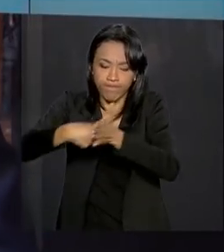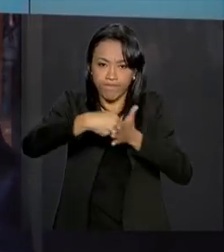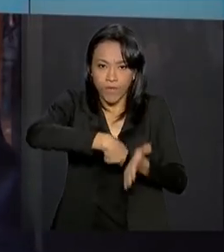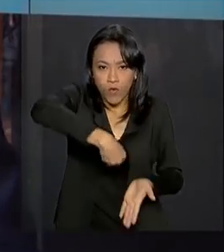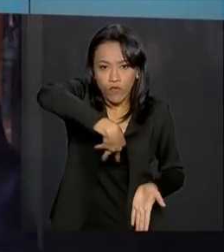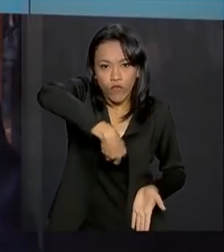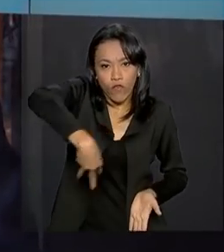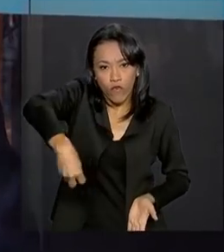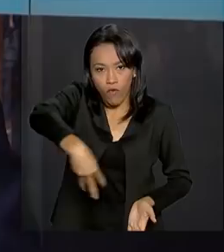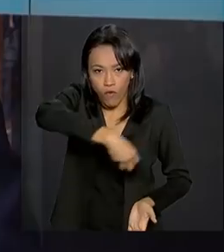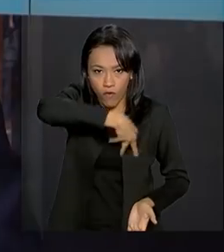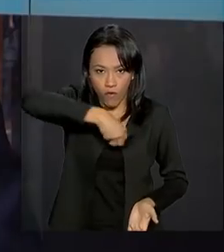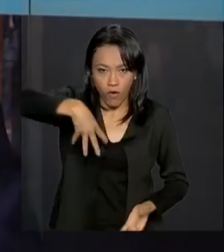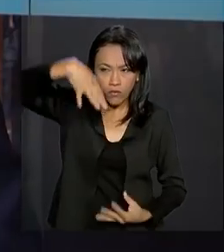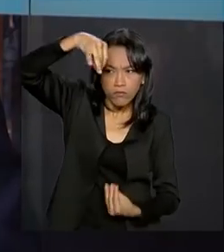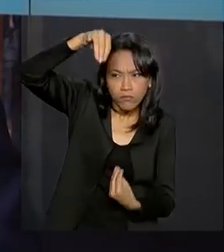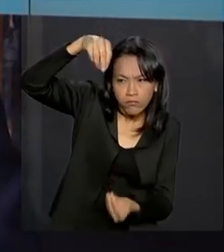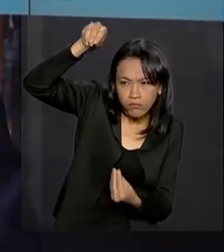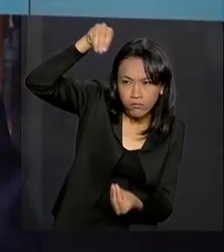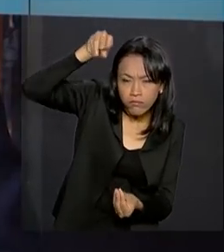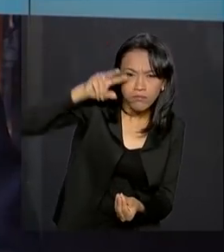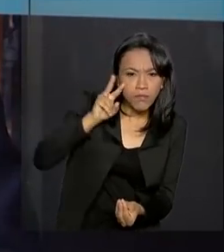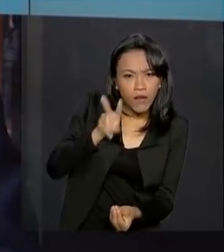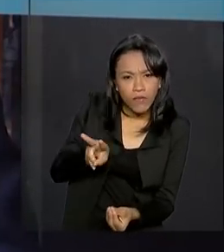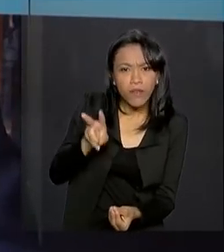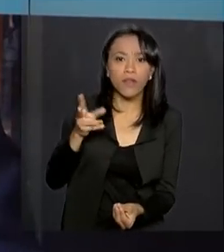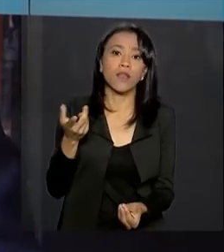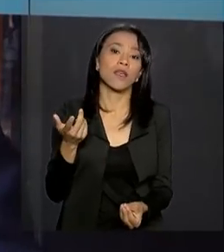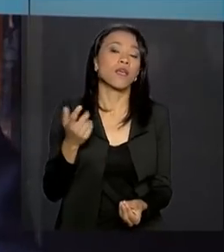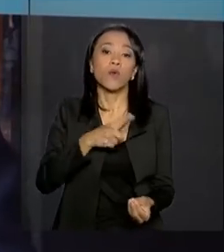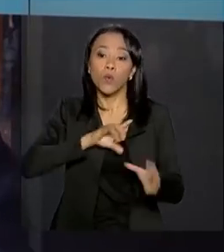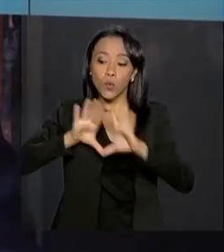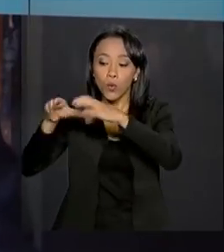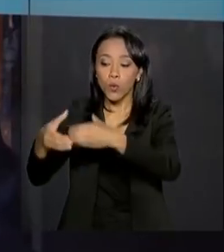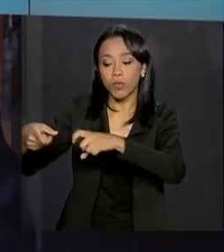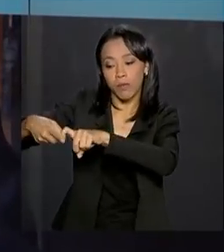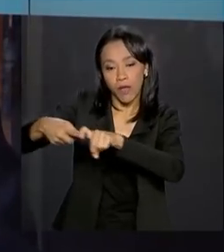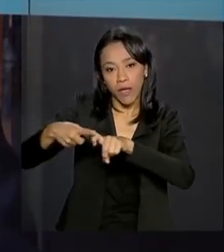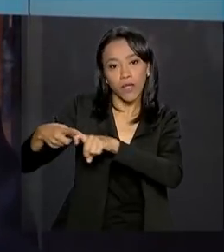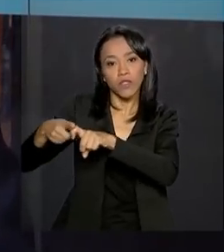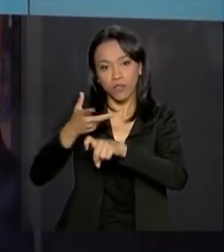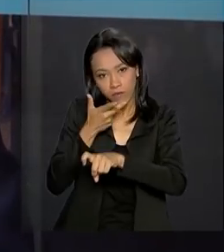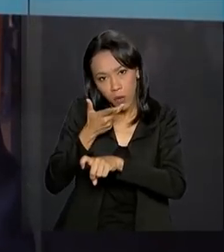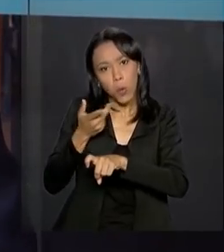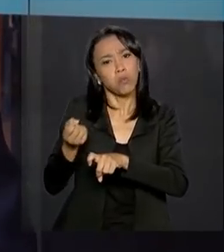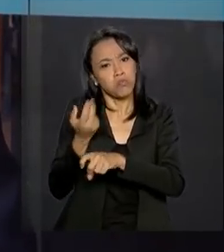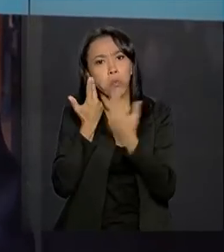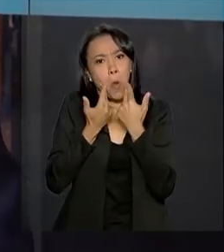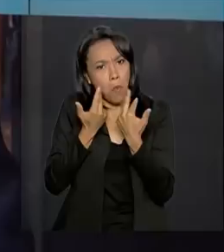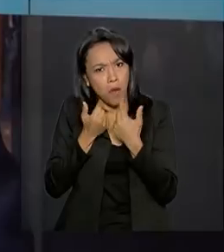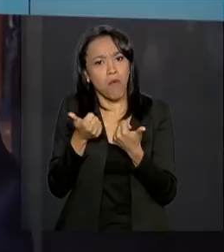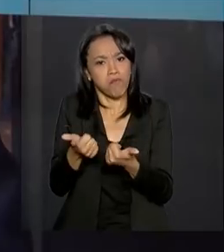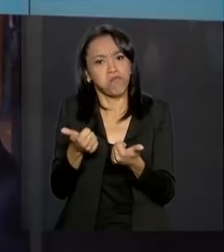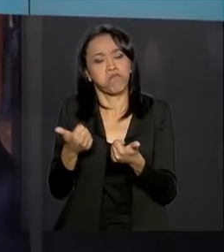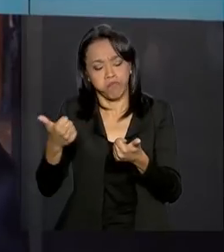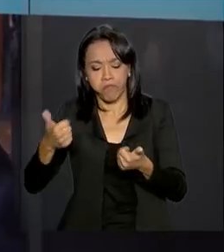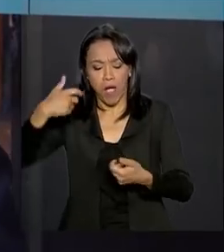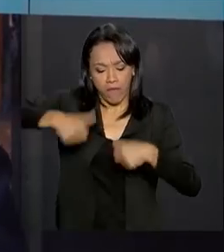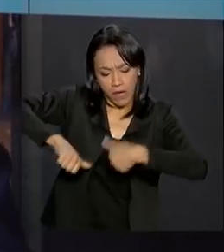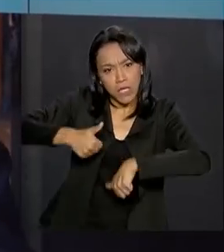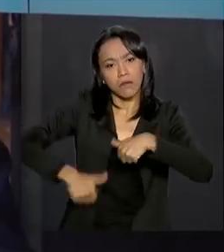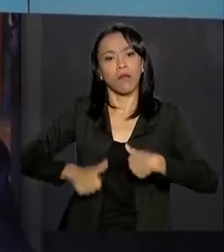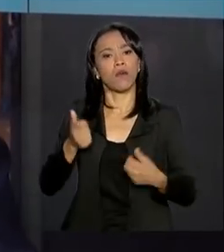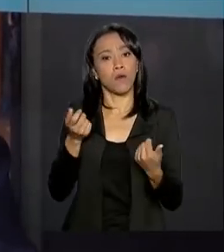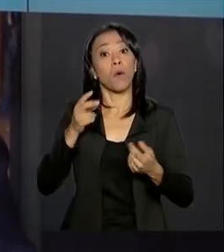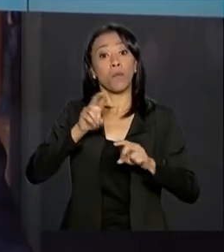imagens, que, segundo a equipe multidisciplinar que cuida do caso, apresentaram resultados normais e, por isso, a cirurgia